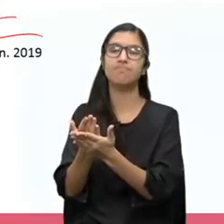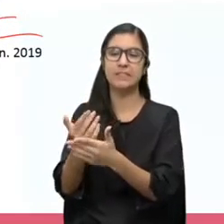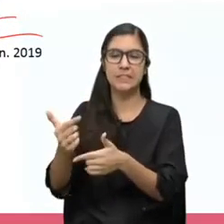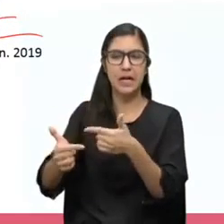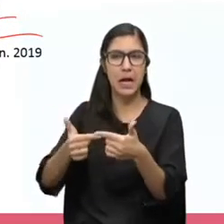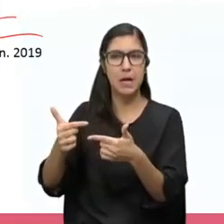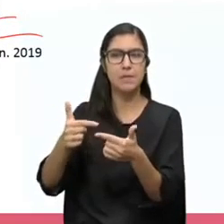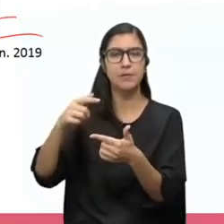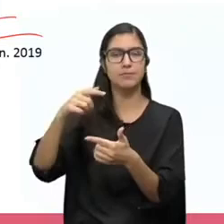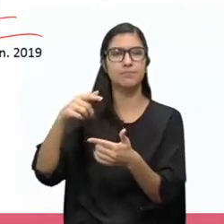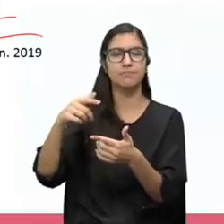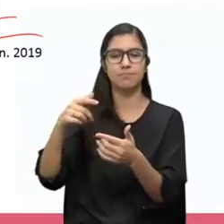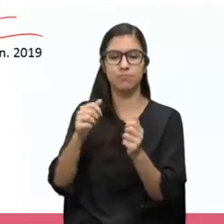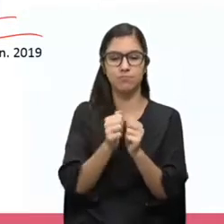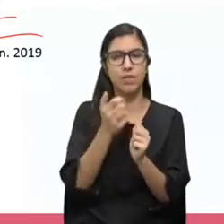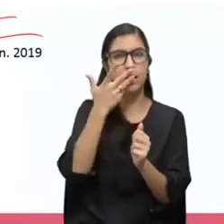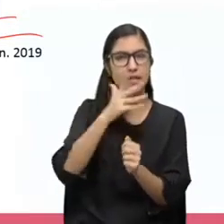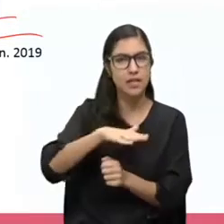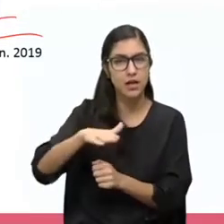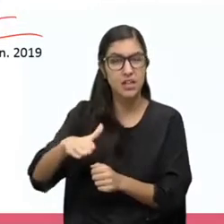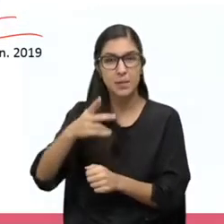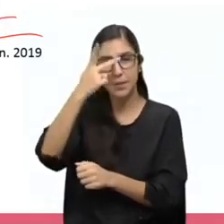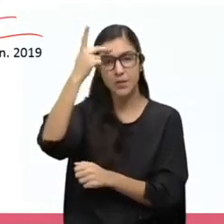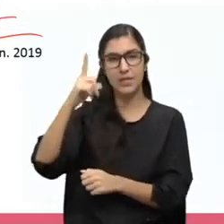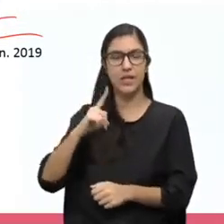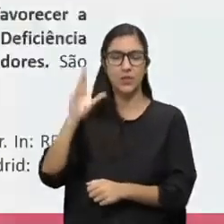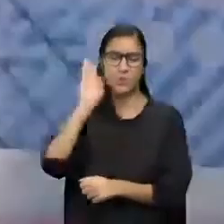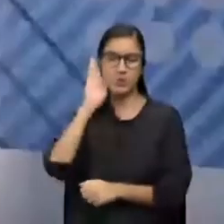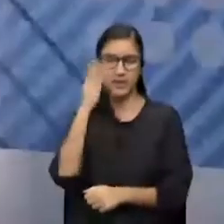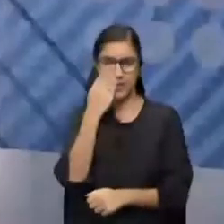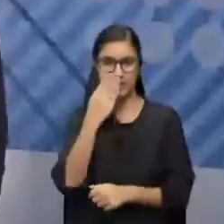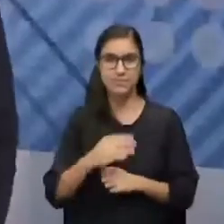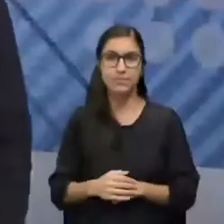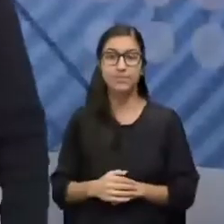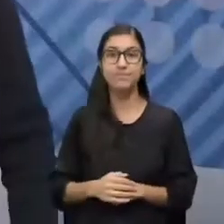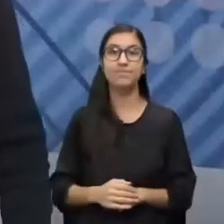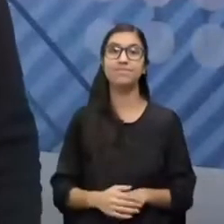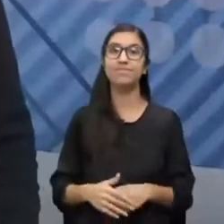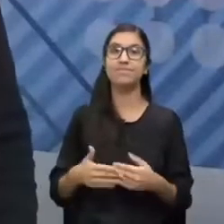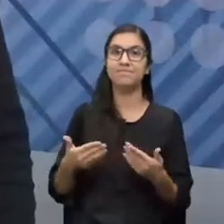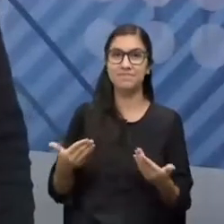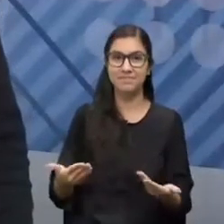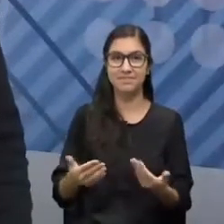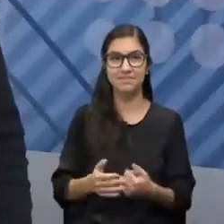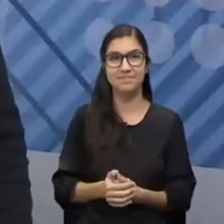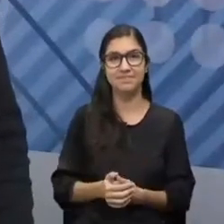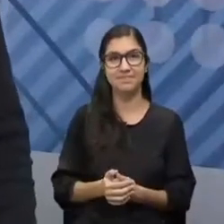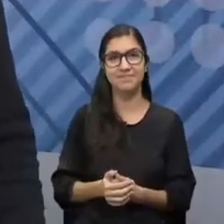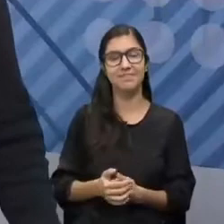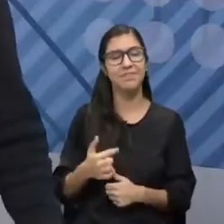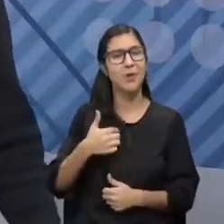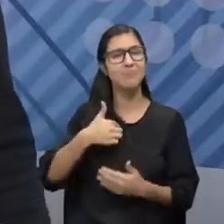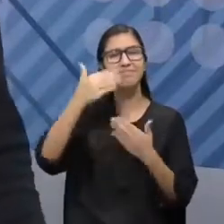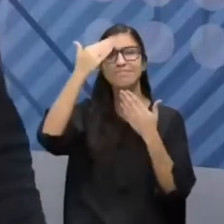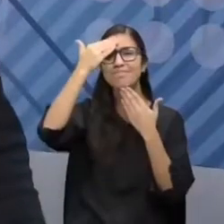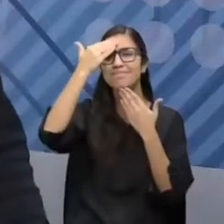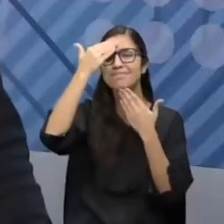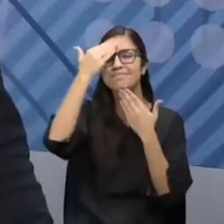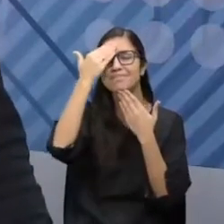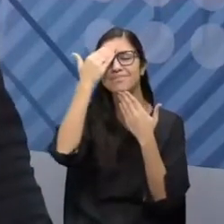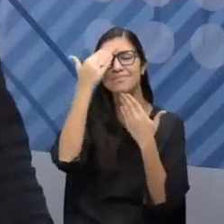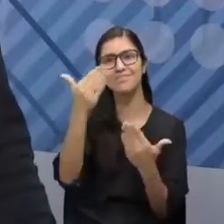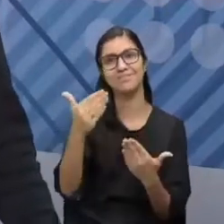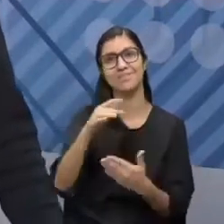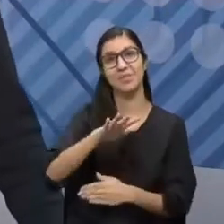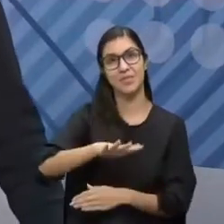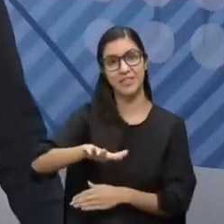trabalhando com as crianças e as pessoas com surdo-cegueira. Pessoal, minha gratidão a vocês. Para